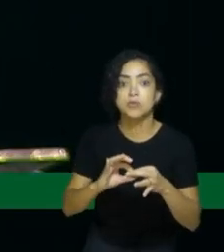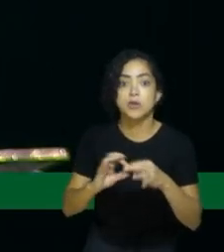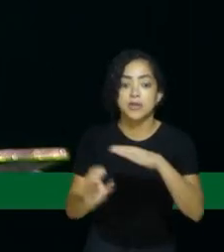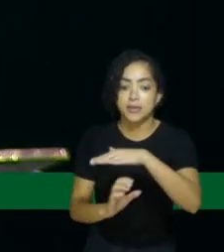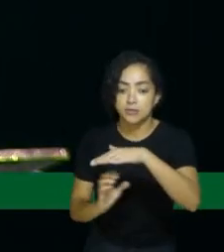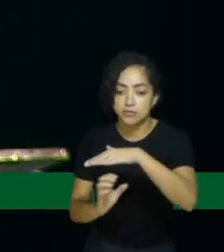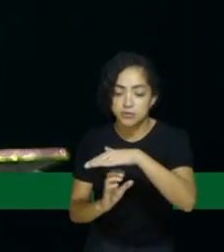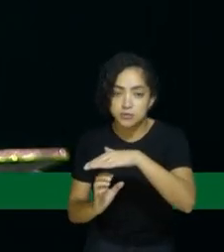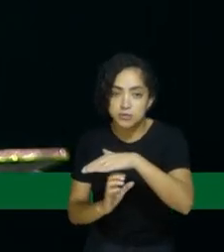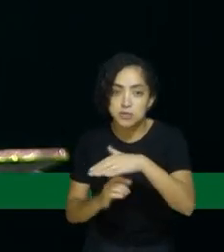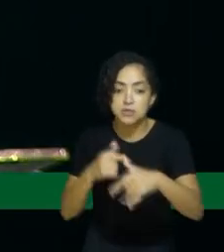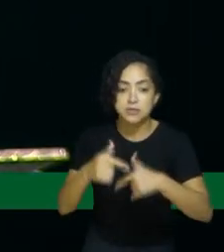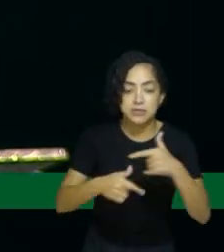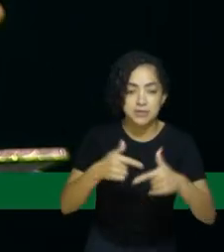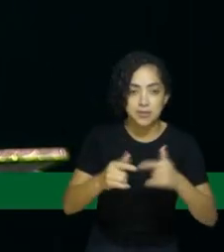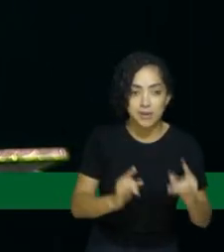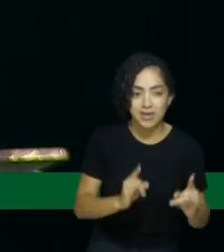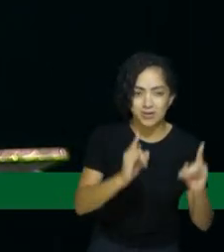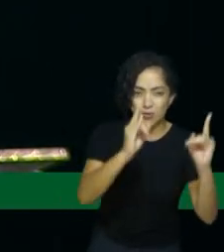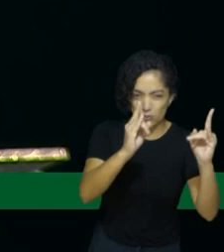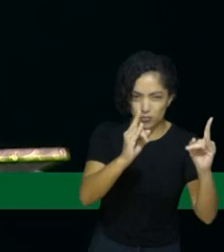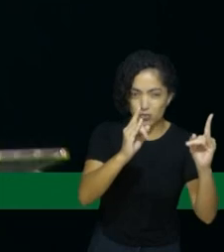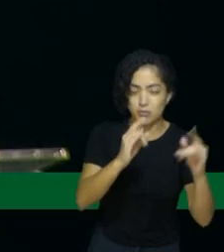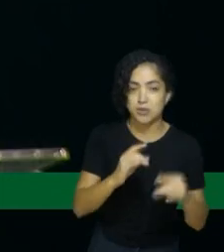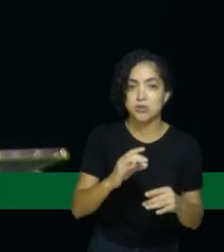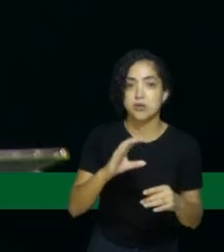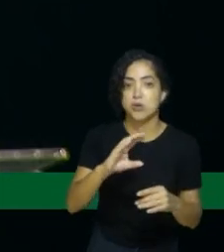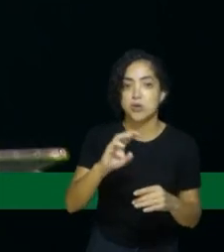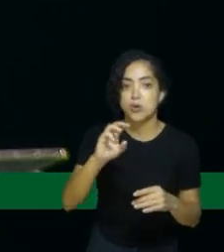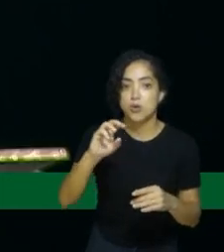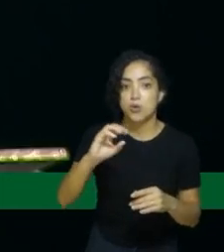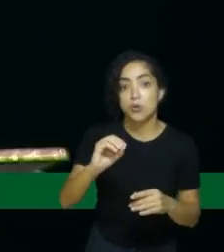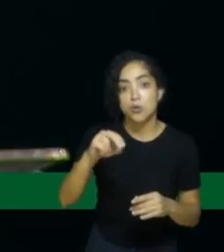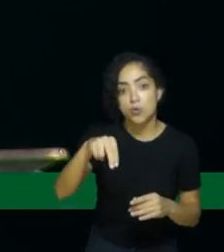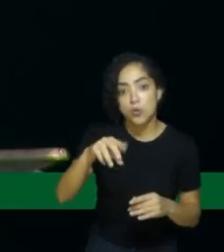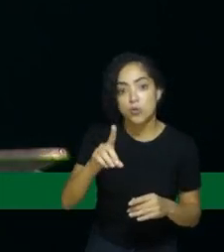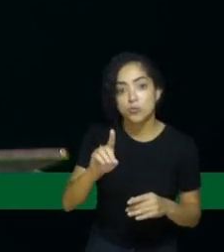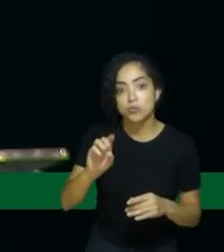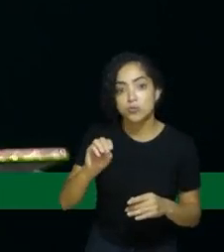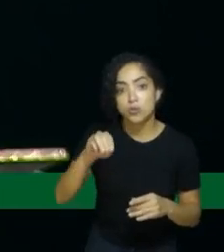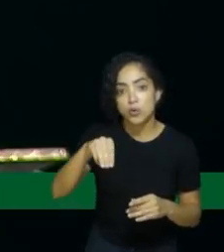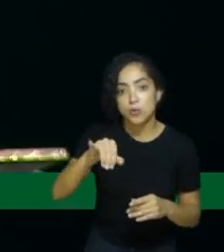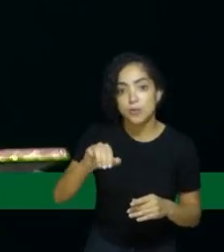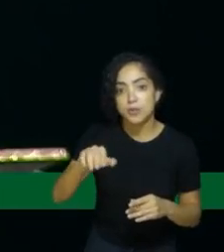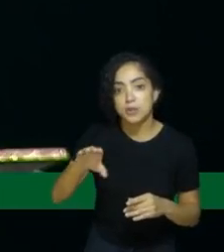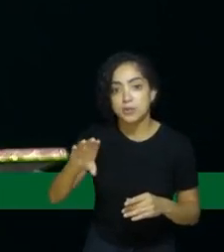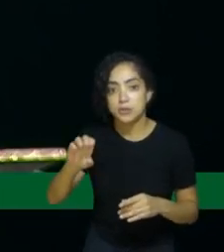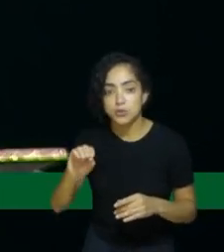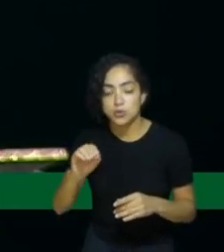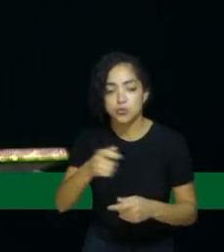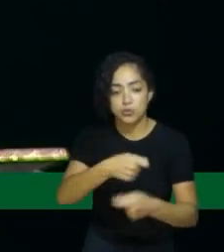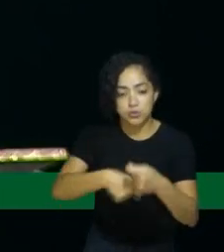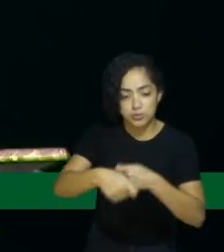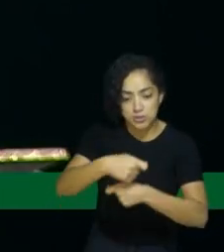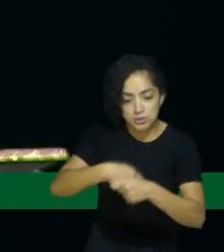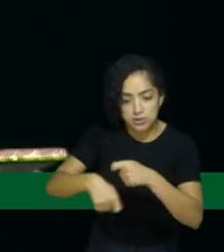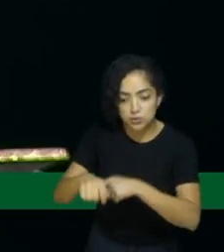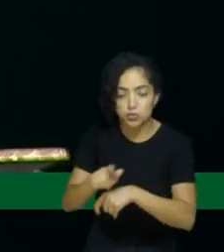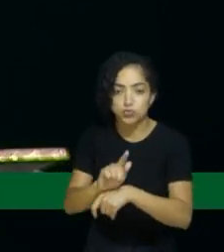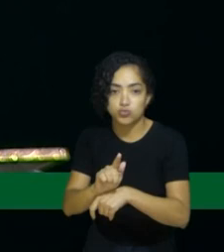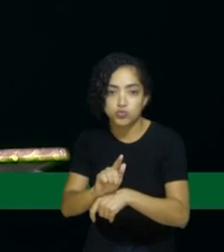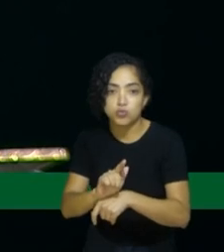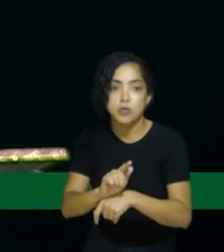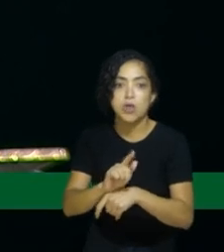trabalham para condomínios o próprio condômino o Síndico a administradora de condomínio os